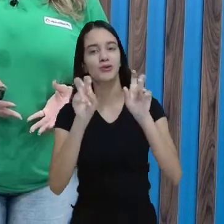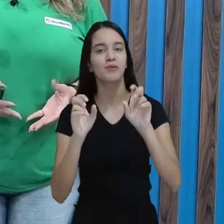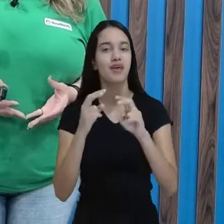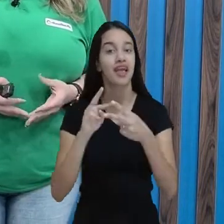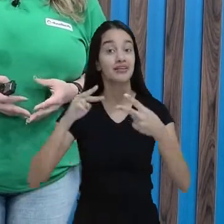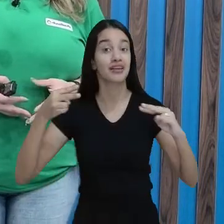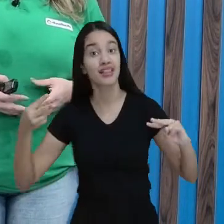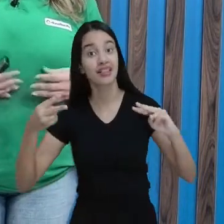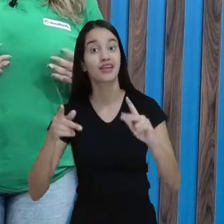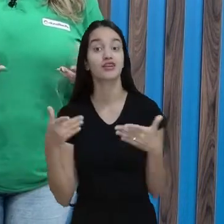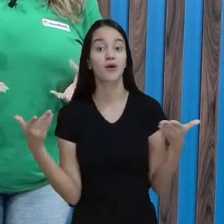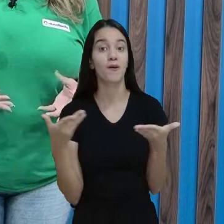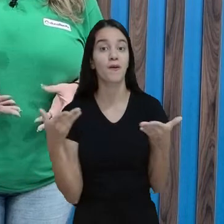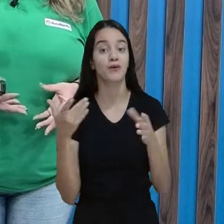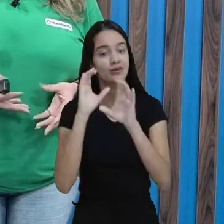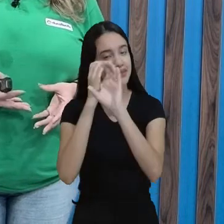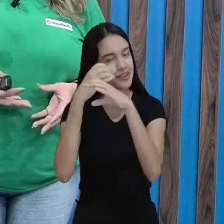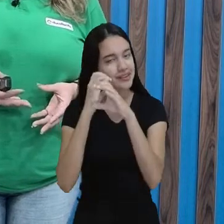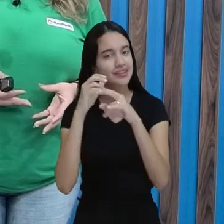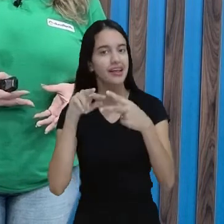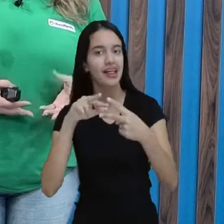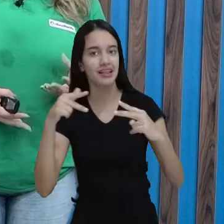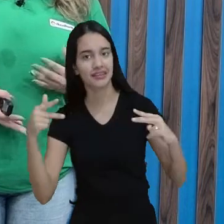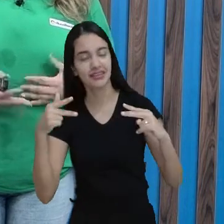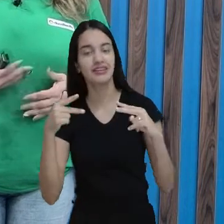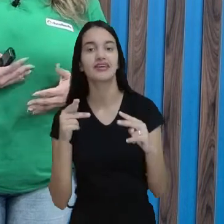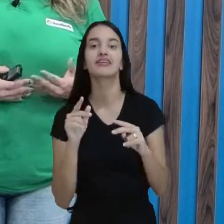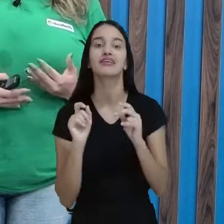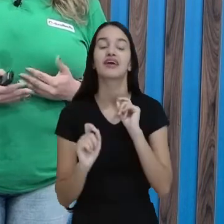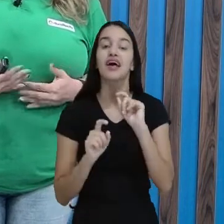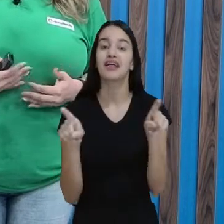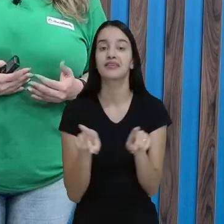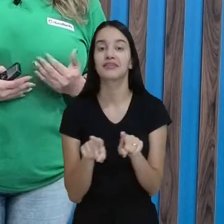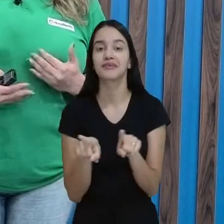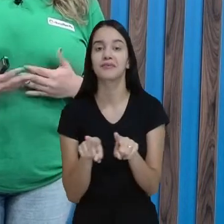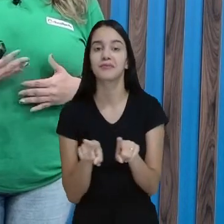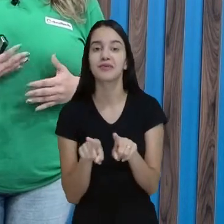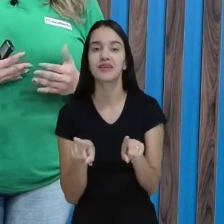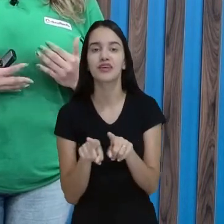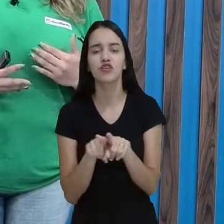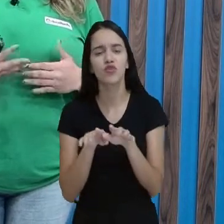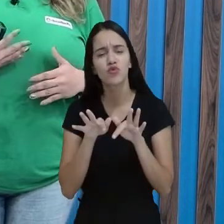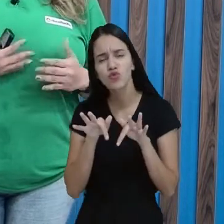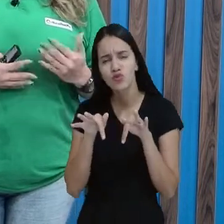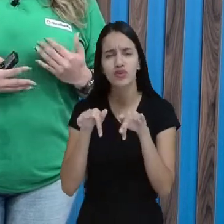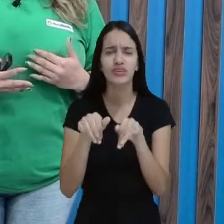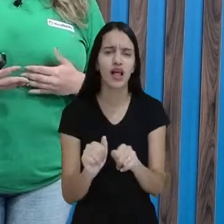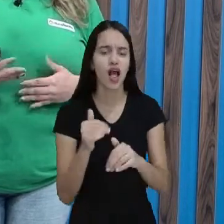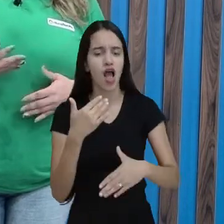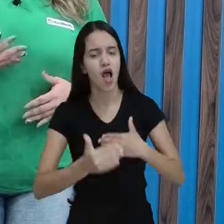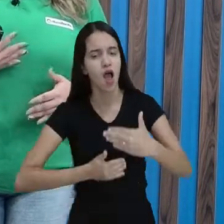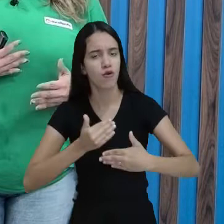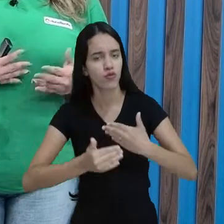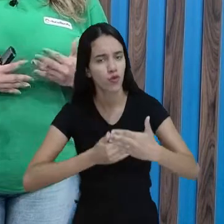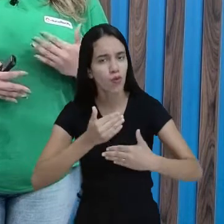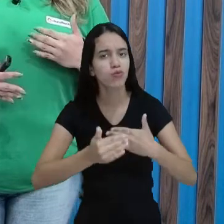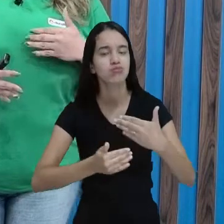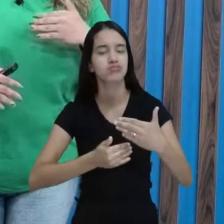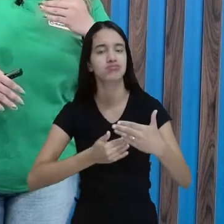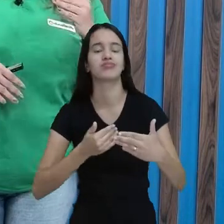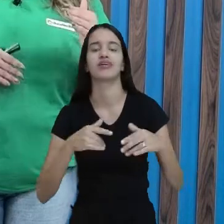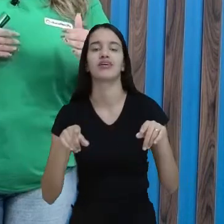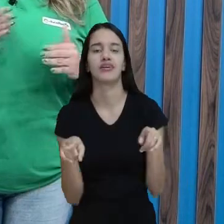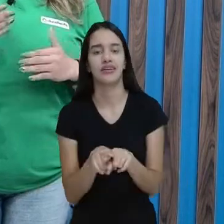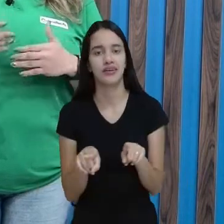né? Hoje a gente vai ver engenharia genética, vai ver um pouquinho aí o finalzinho de evolução, né? E